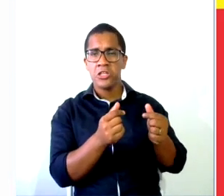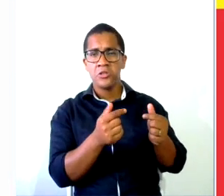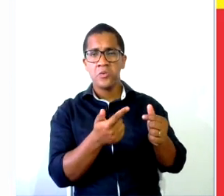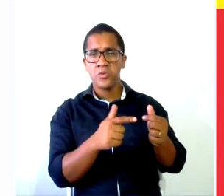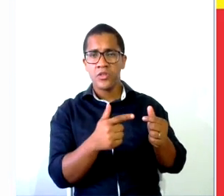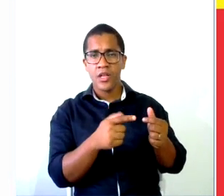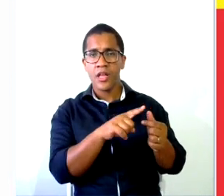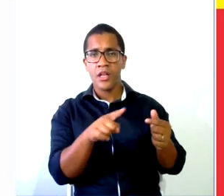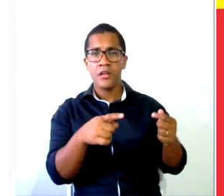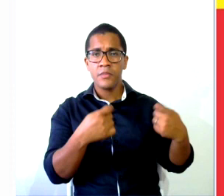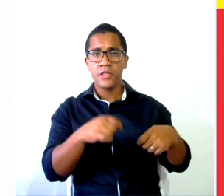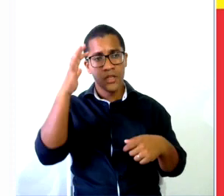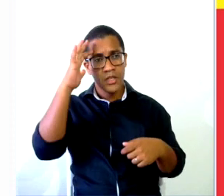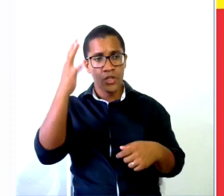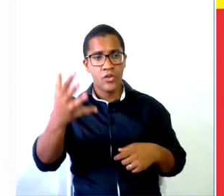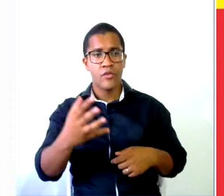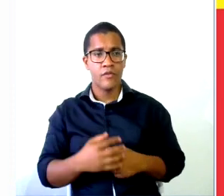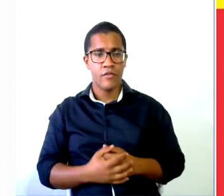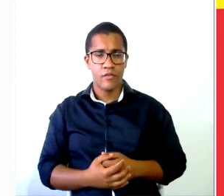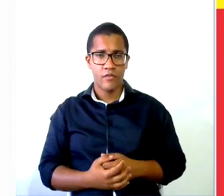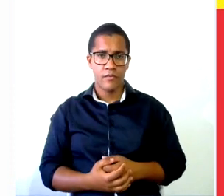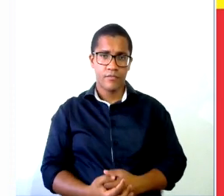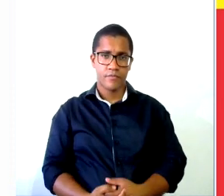que deve resolver-se